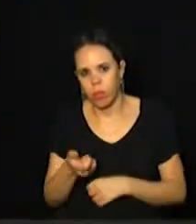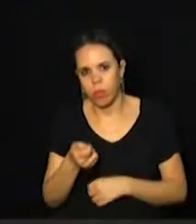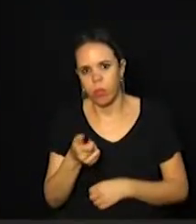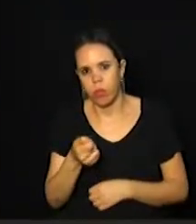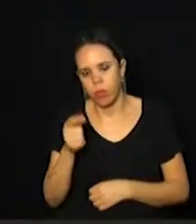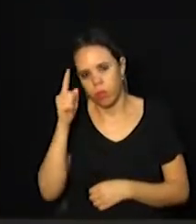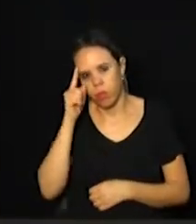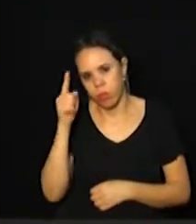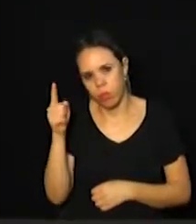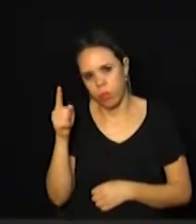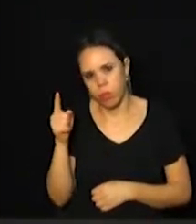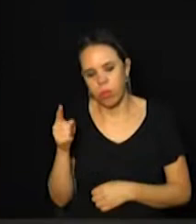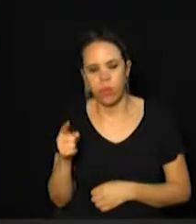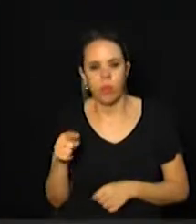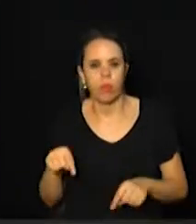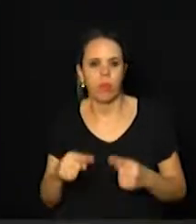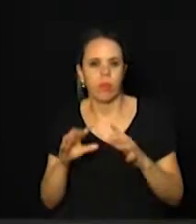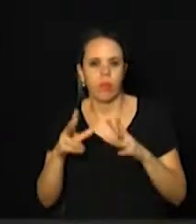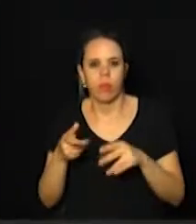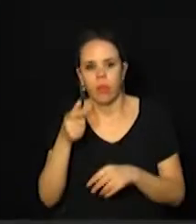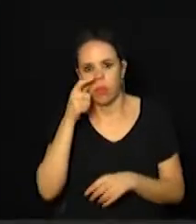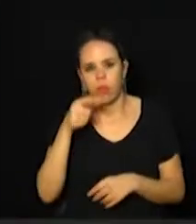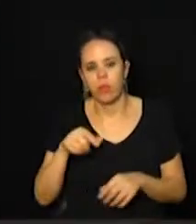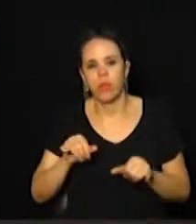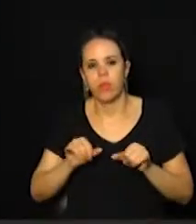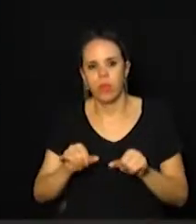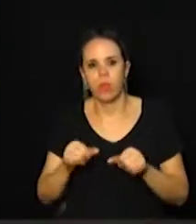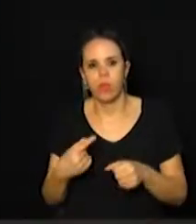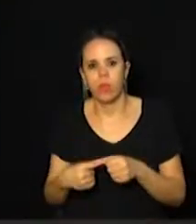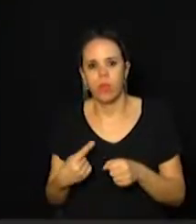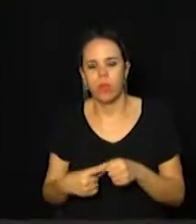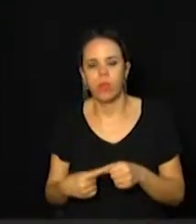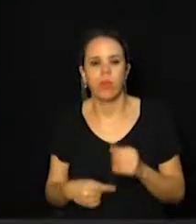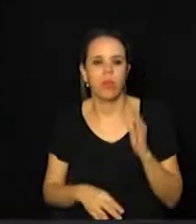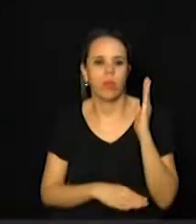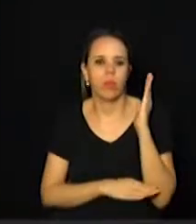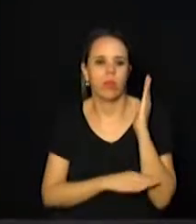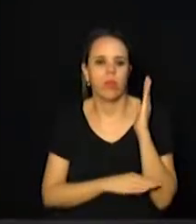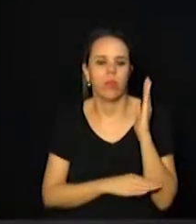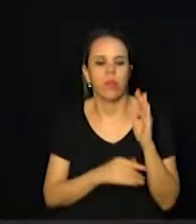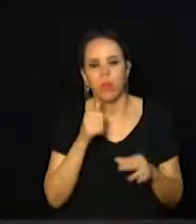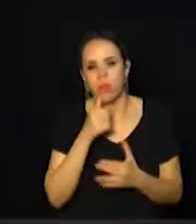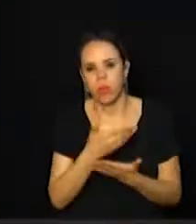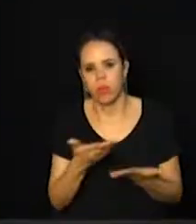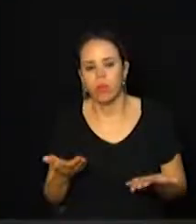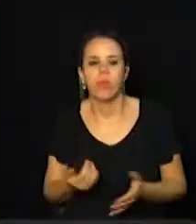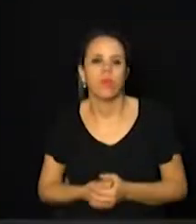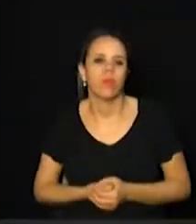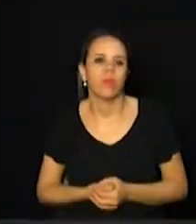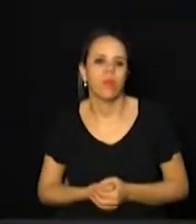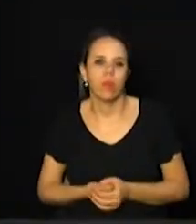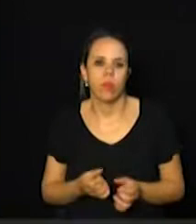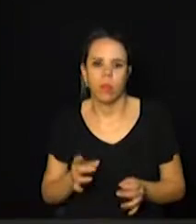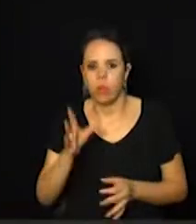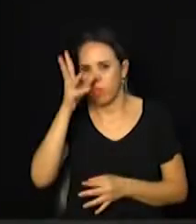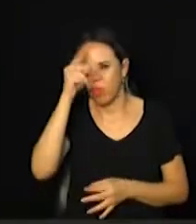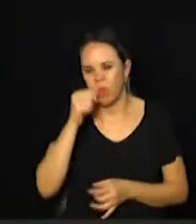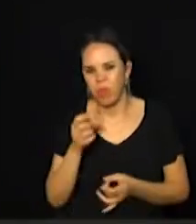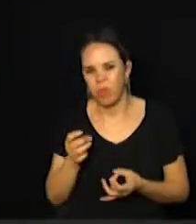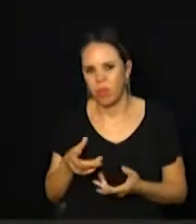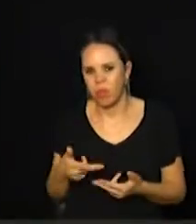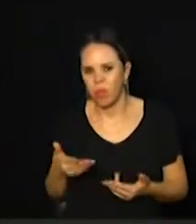vão ver um dia eu desafio todo mundo vamos lá no mercado municipal para ver aquelas mulheres pegando aquele resto de frango